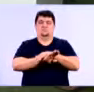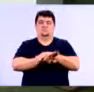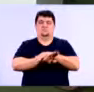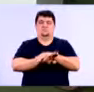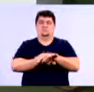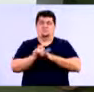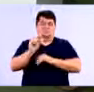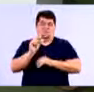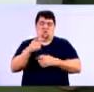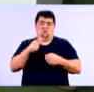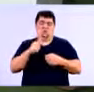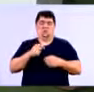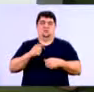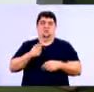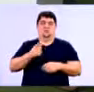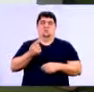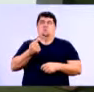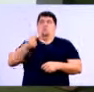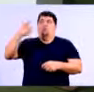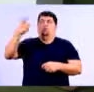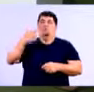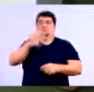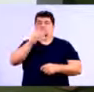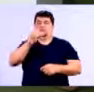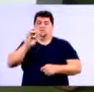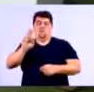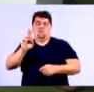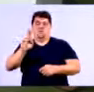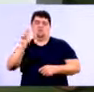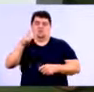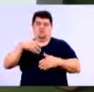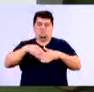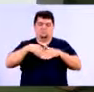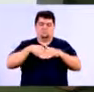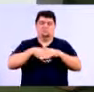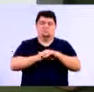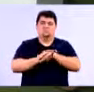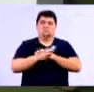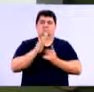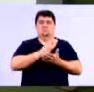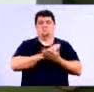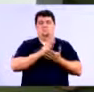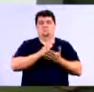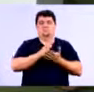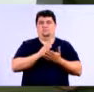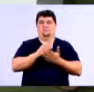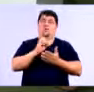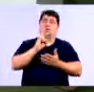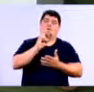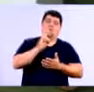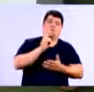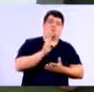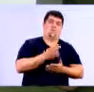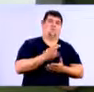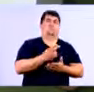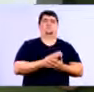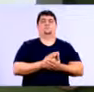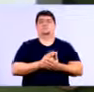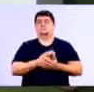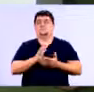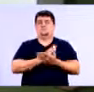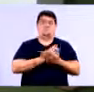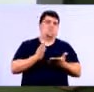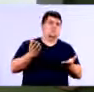é pouco, né? Você pode começar com pouco. Com R$100 você pode começar a contribuir, ou ainda... dependendo do produto, varia